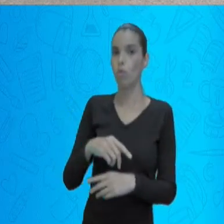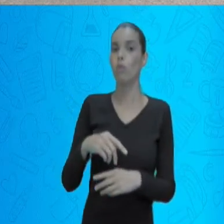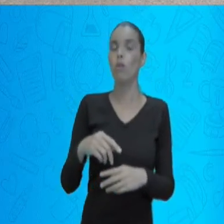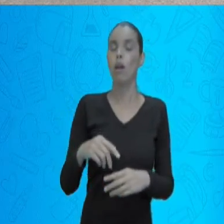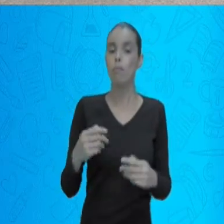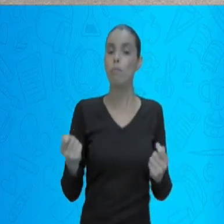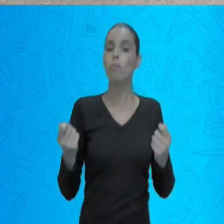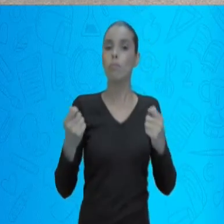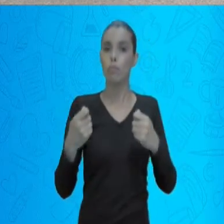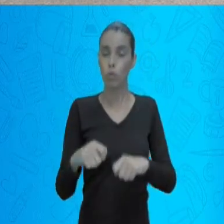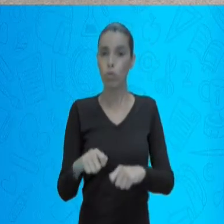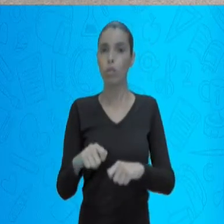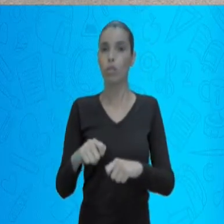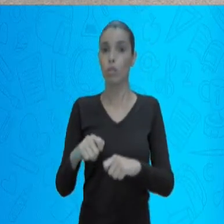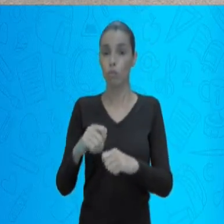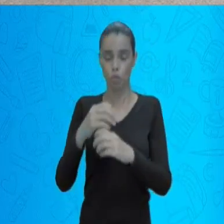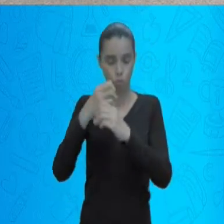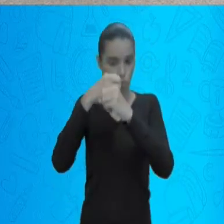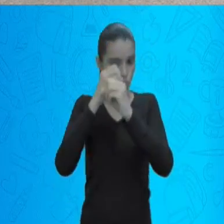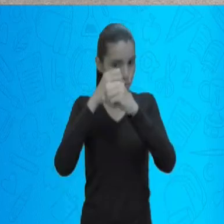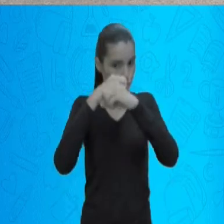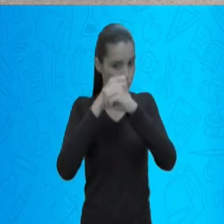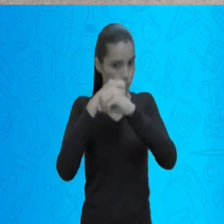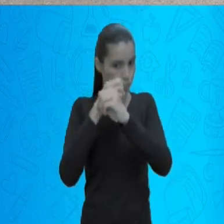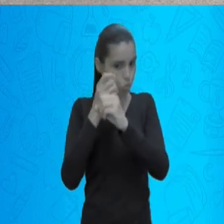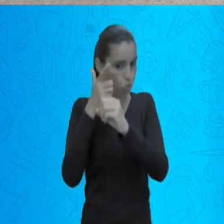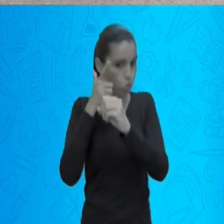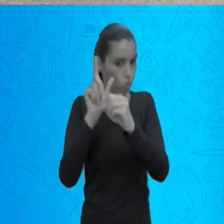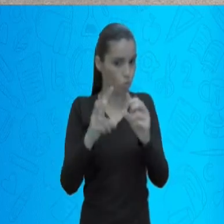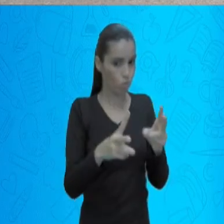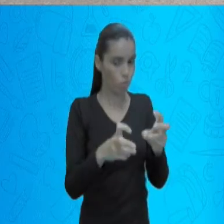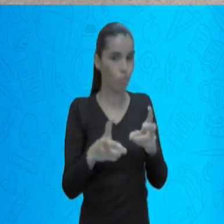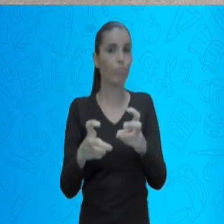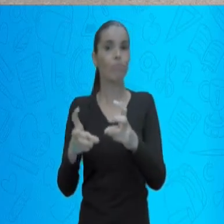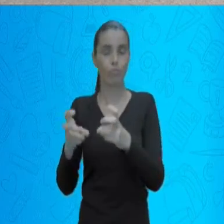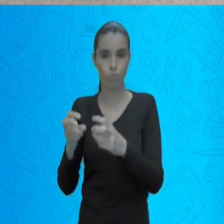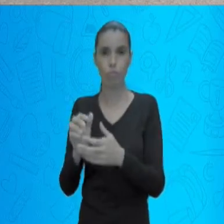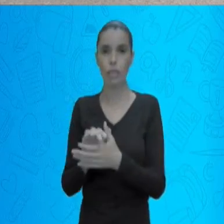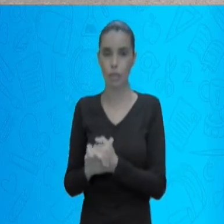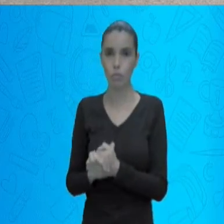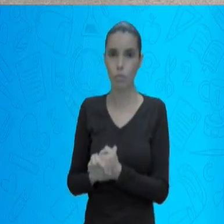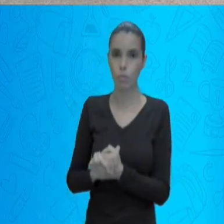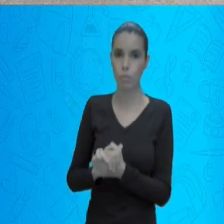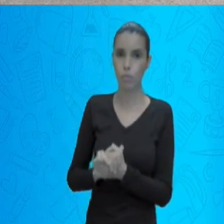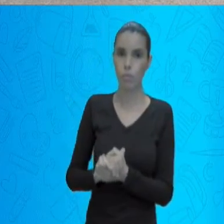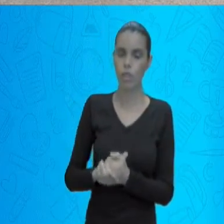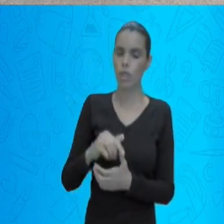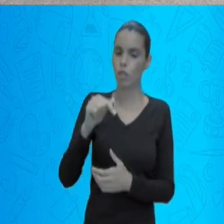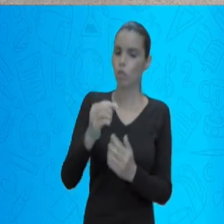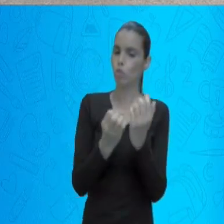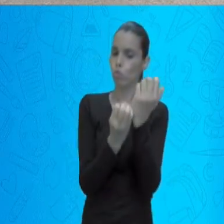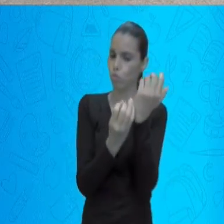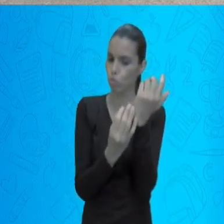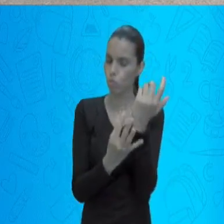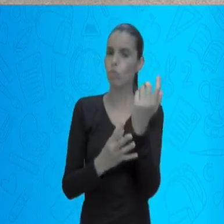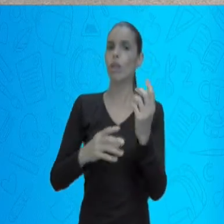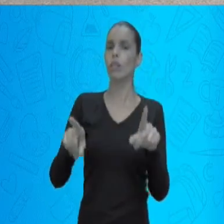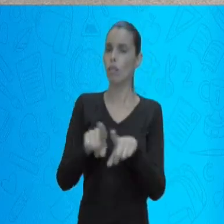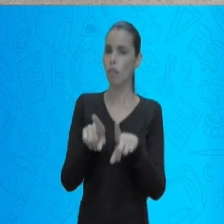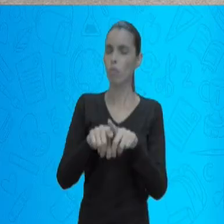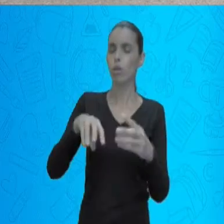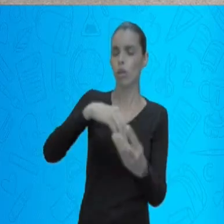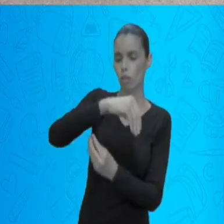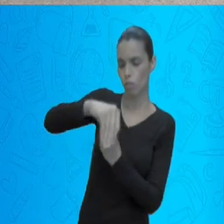nível microscópico. Mas o sangue, ele é uma mistura heterogênea.